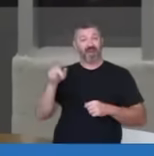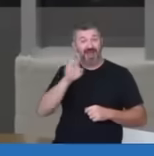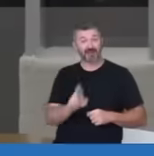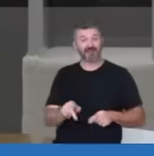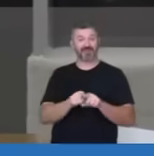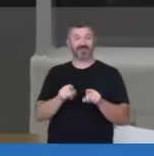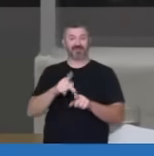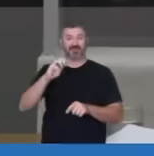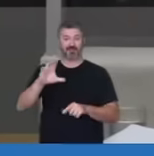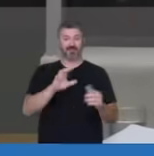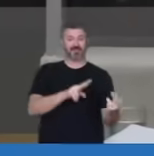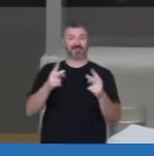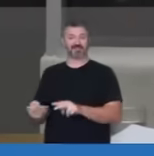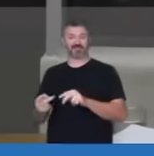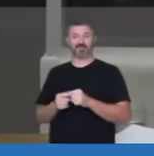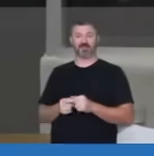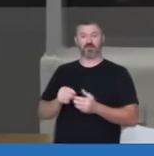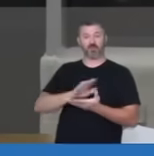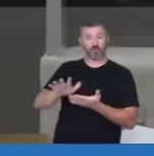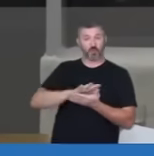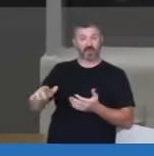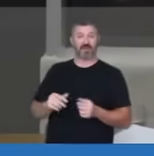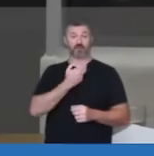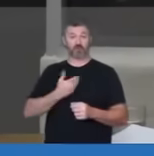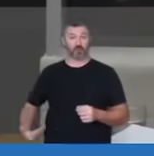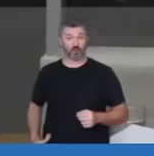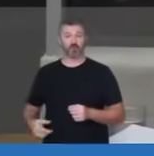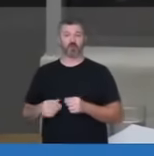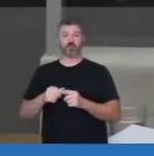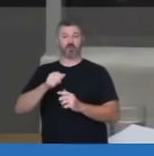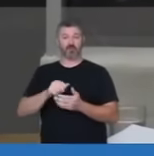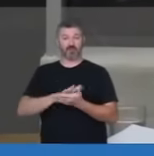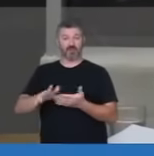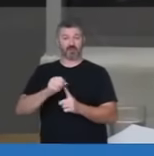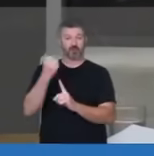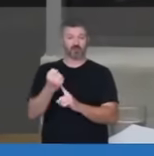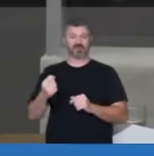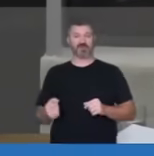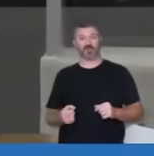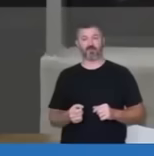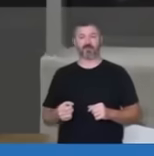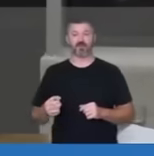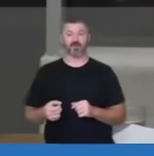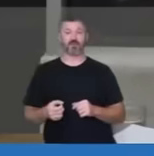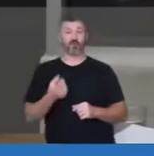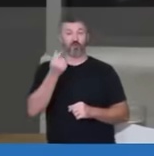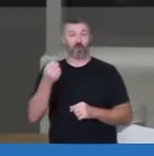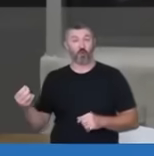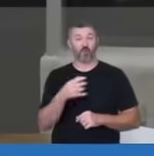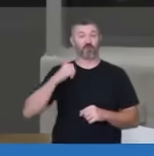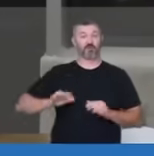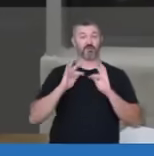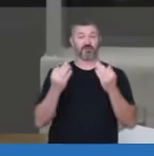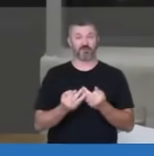da PEC de transição, do gasto público com despesa social, com um novo valor do Bolsa